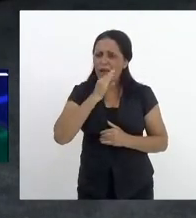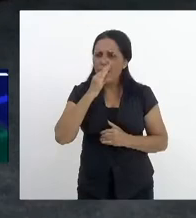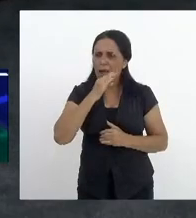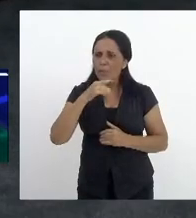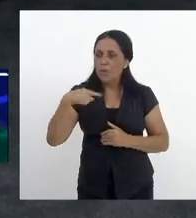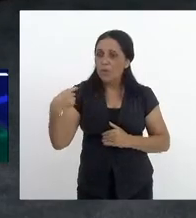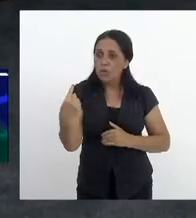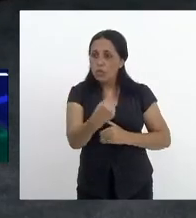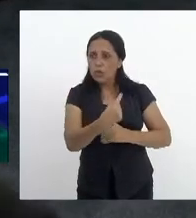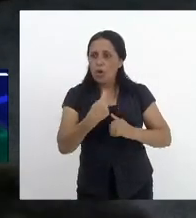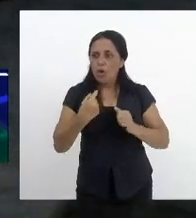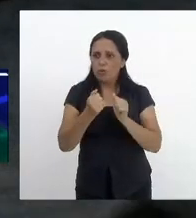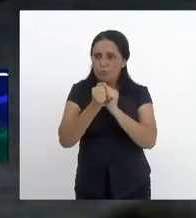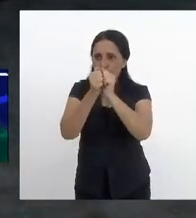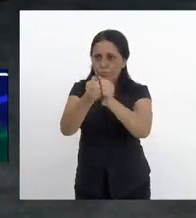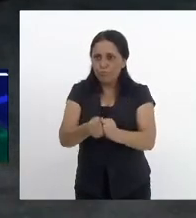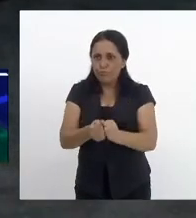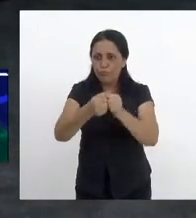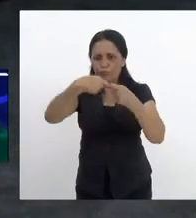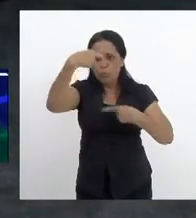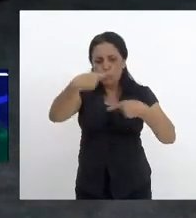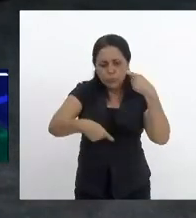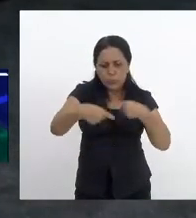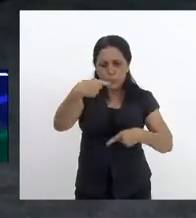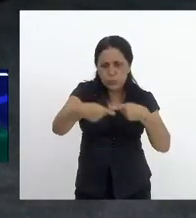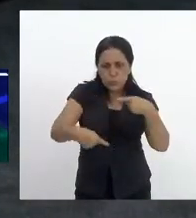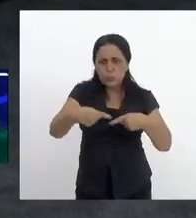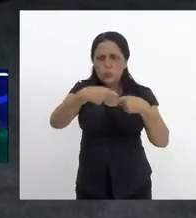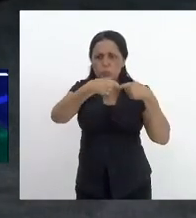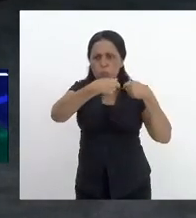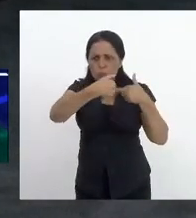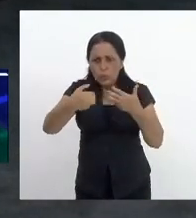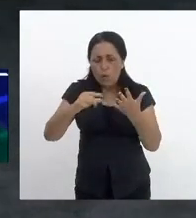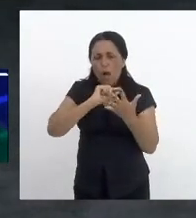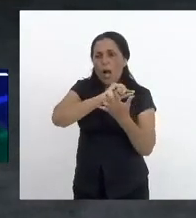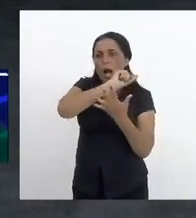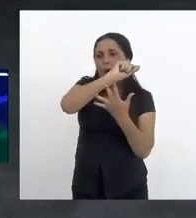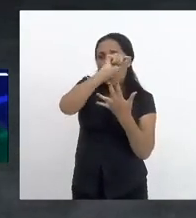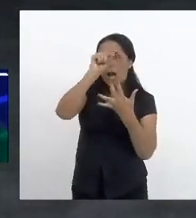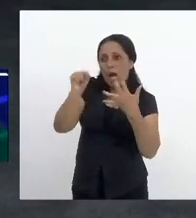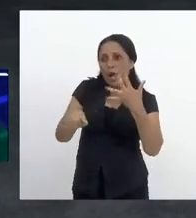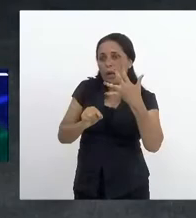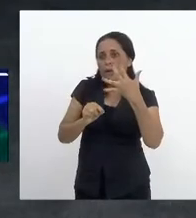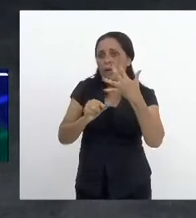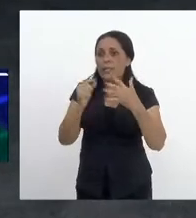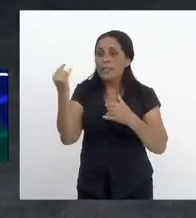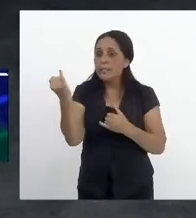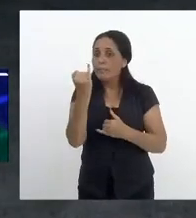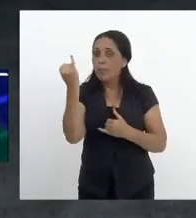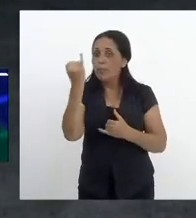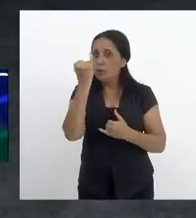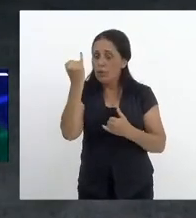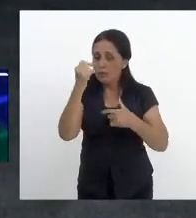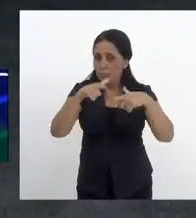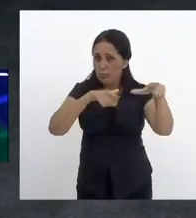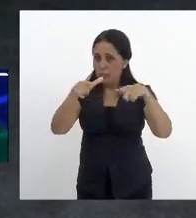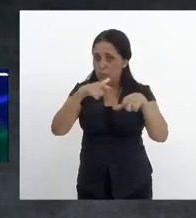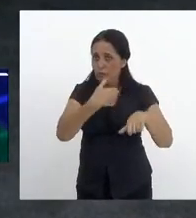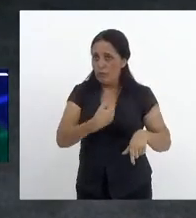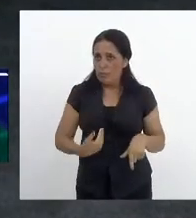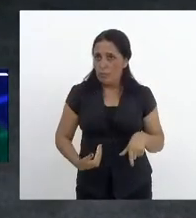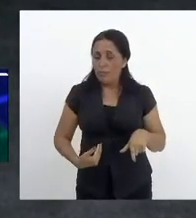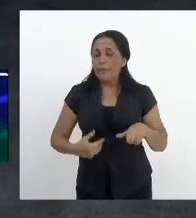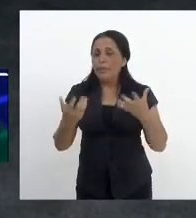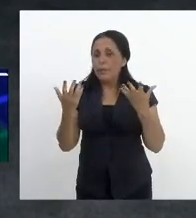nós estaremos aqui discutindo matérias muito importantes para o serviço público. E eu quero manifestar